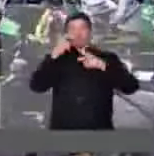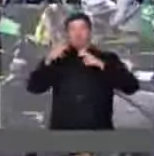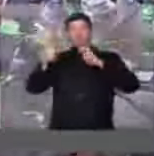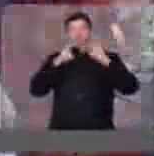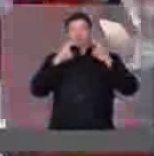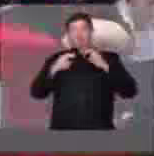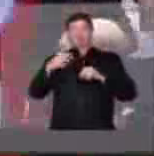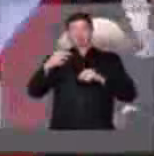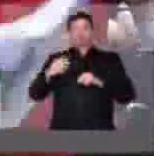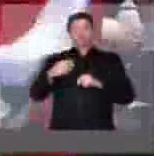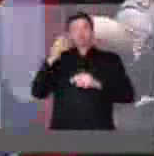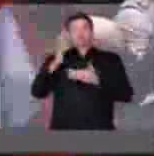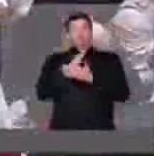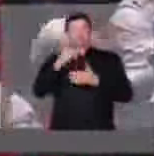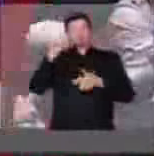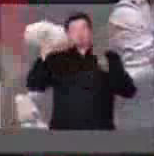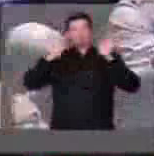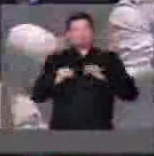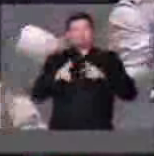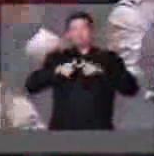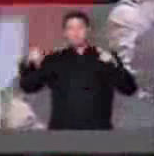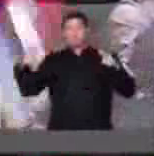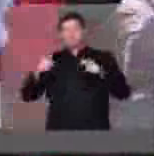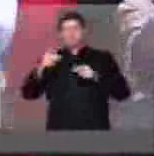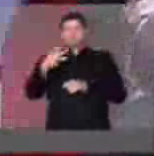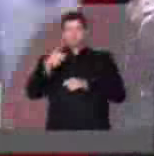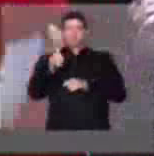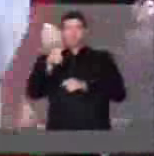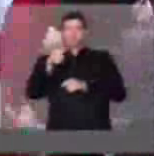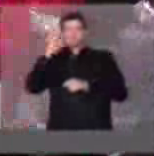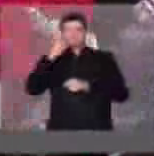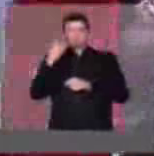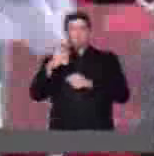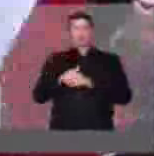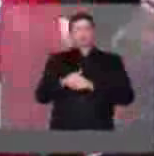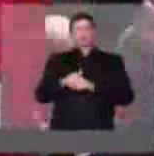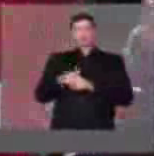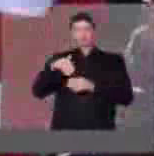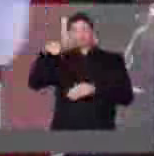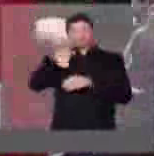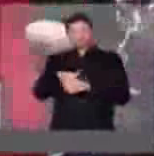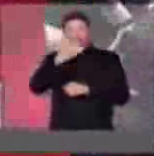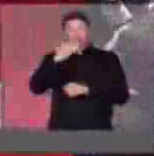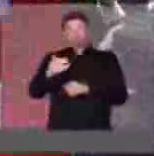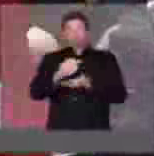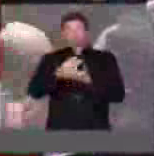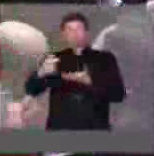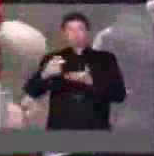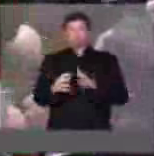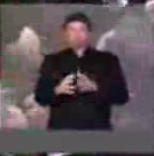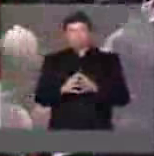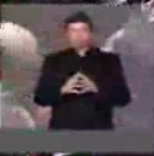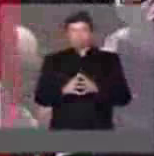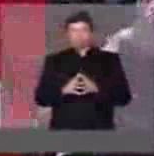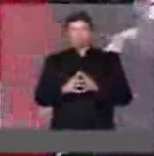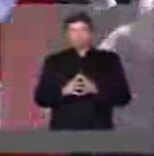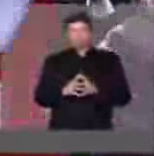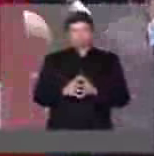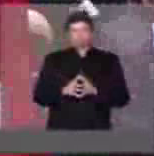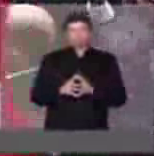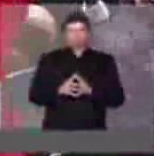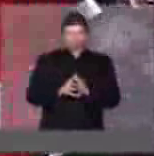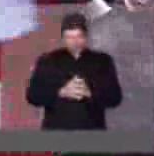ficaram satisfeitos com o resultado, a maioria, então, 367 deputados votando favoravelmente a abertura,